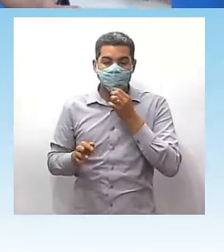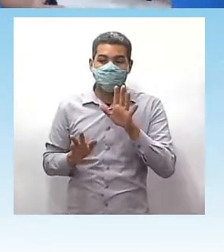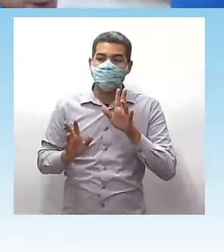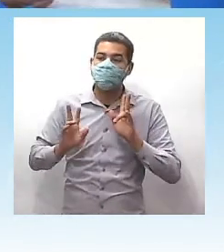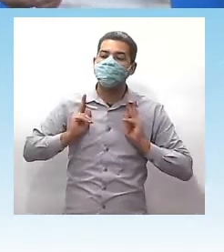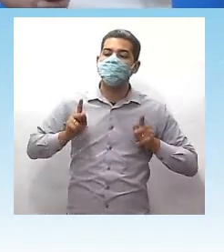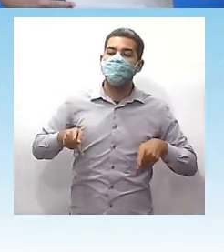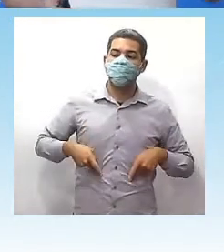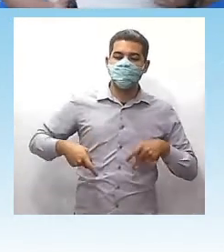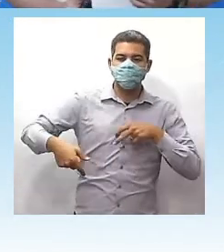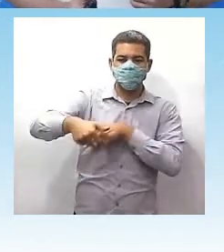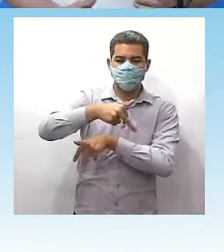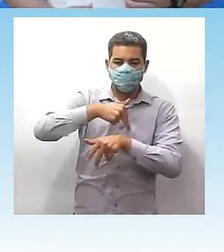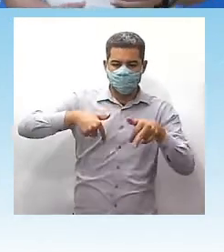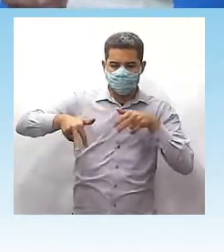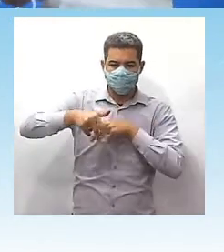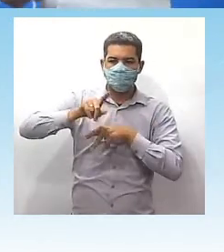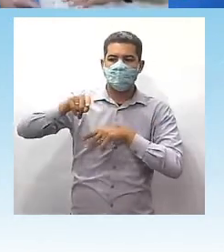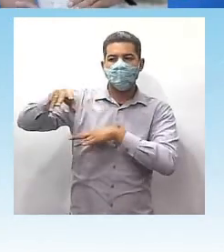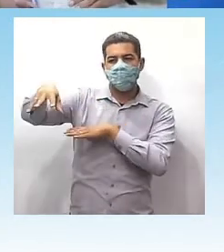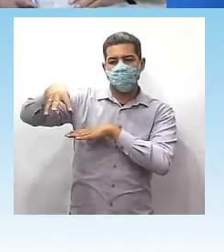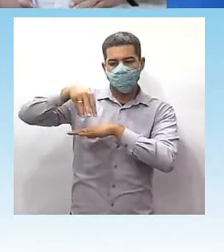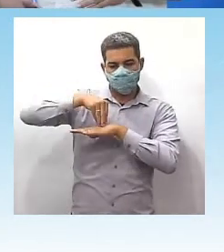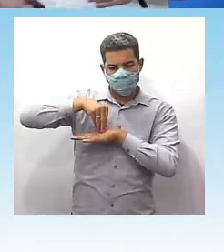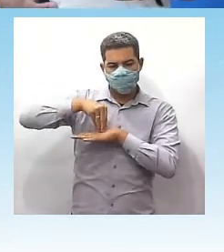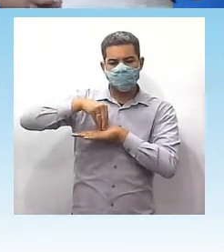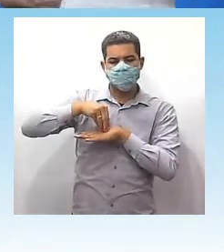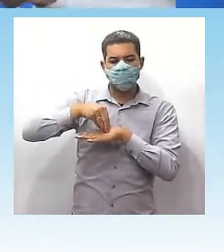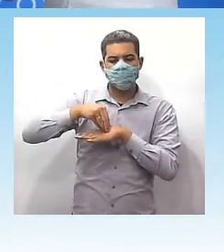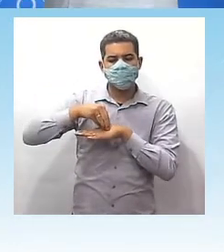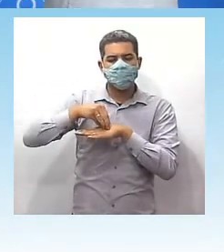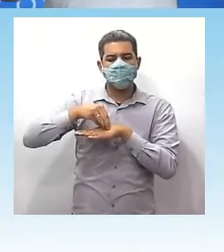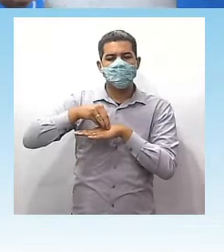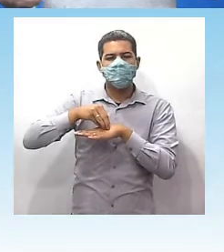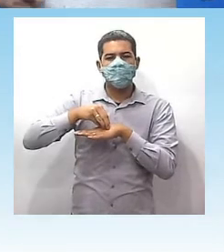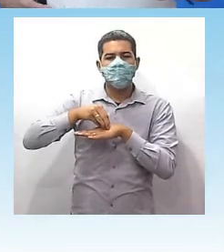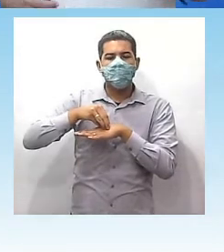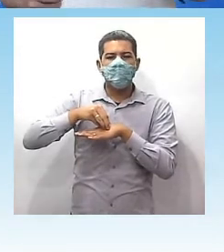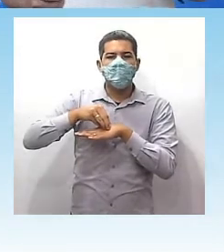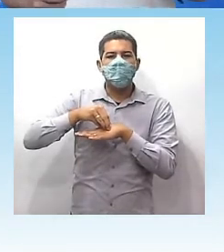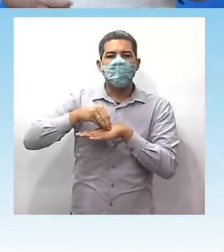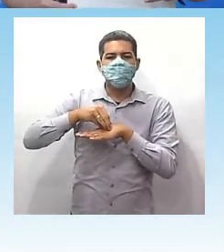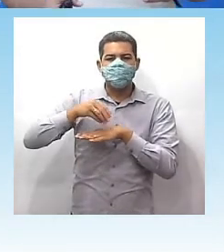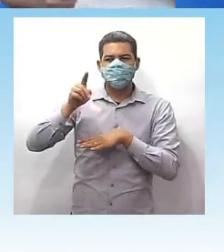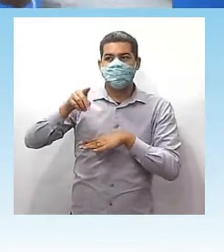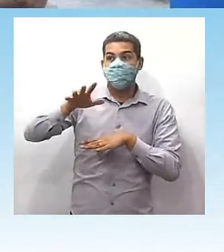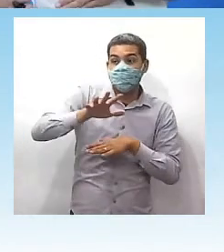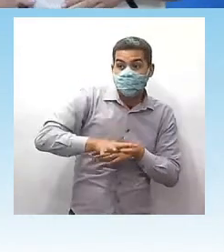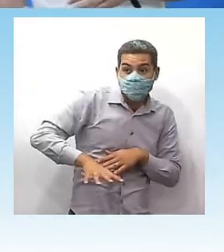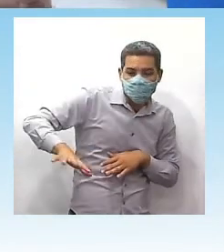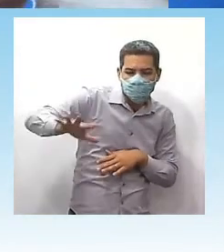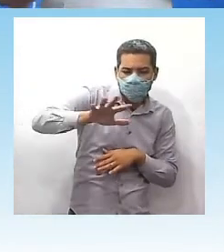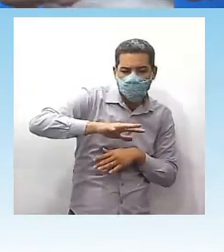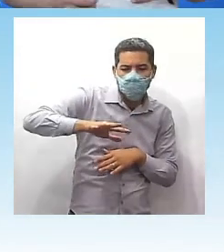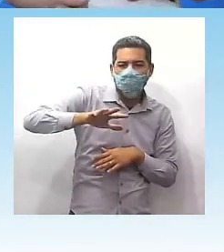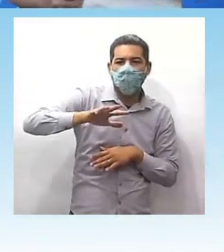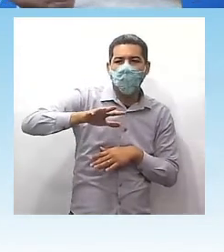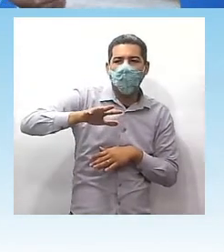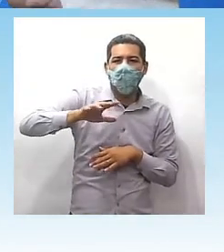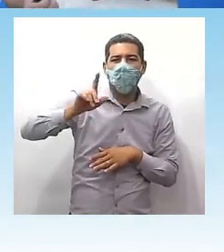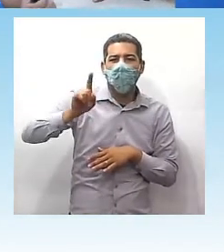população também foi a amostra. E isso acontece de uma forma geral, que a gente chama do censo. Quando é o